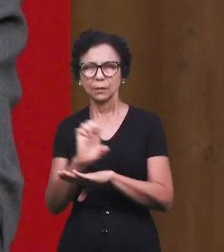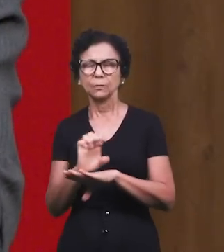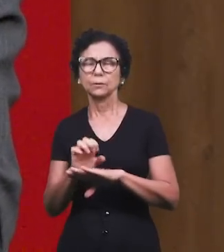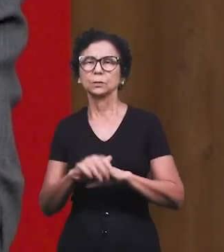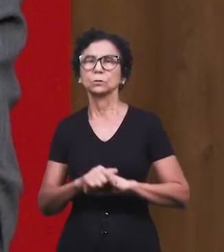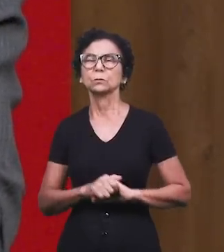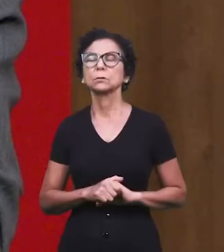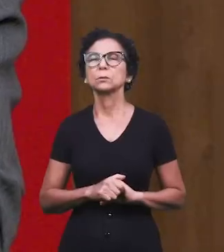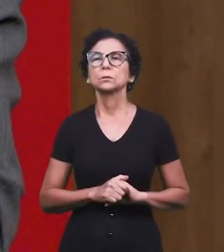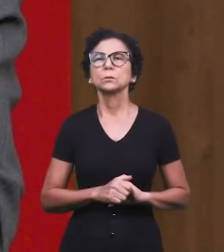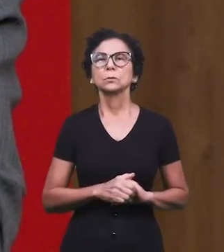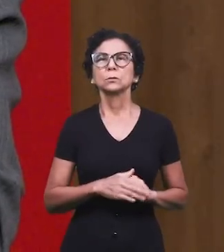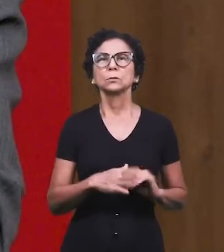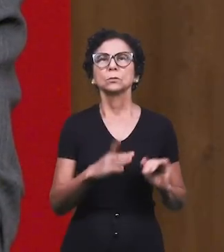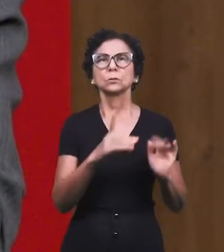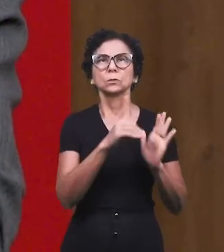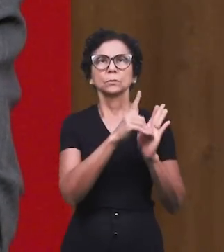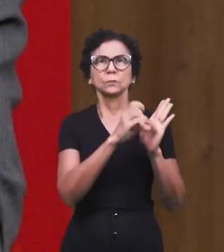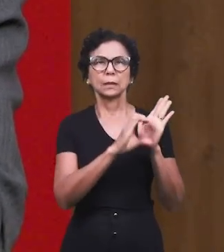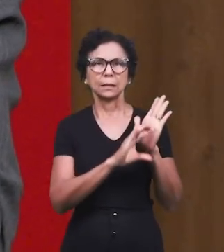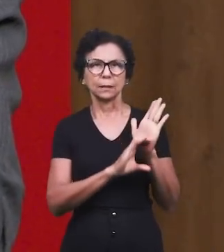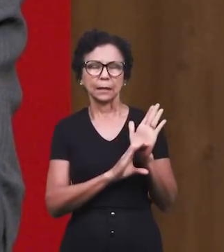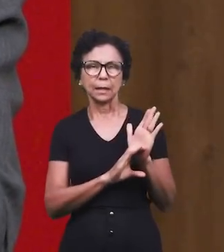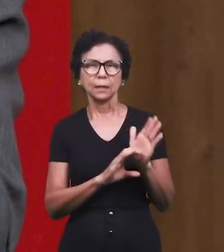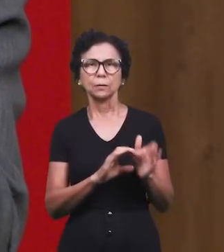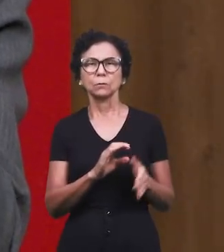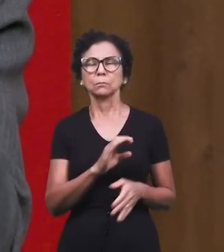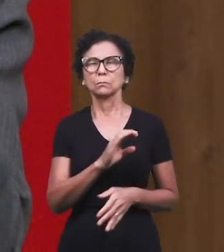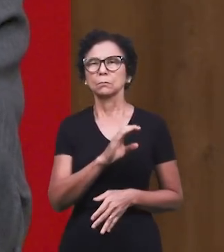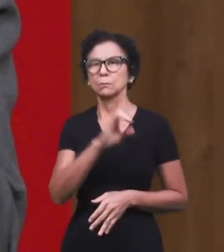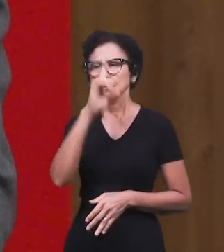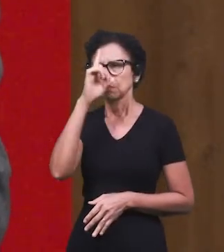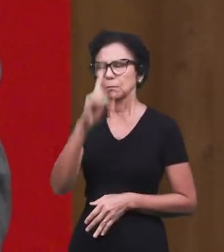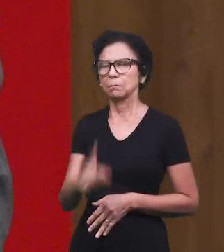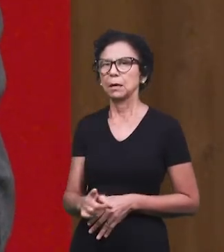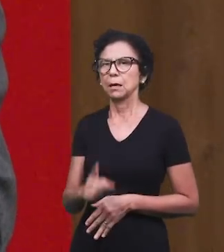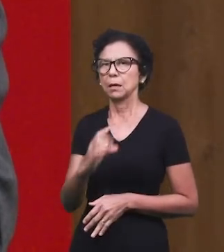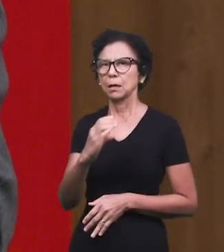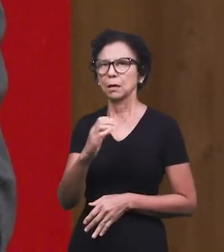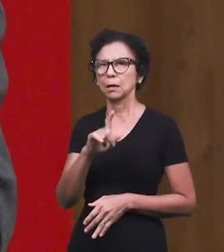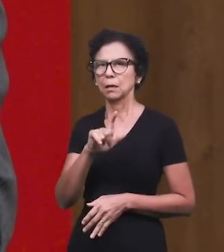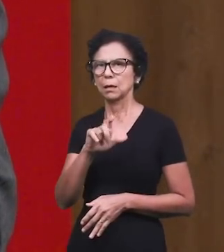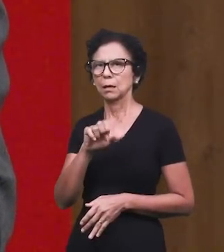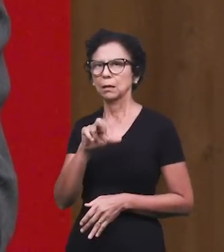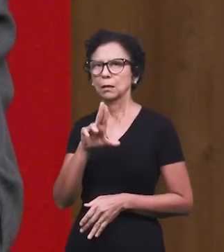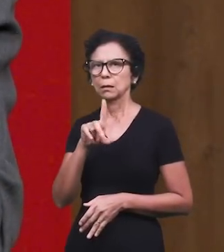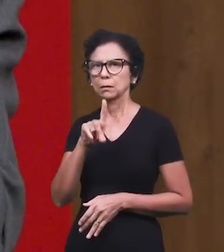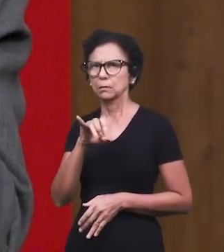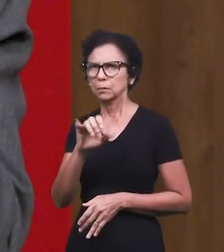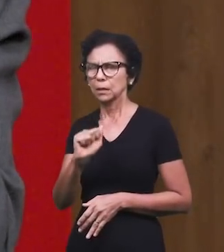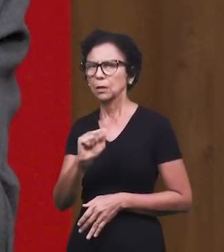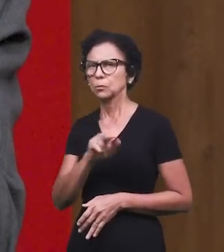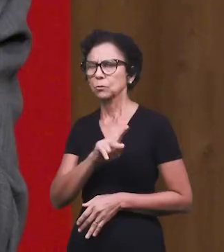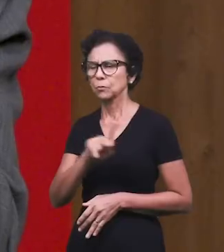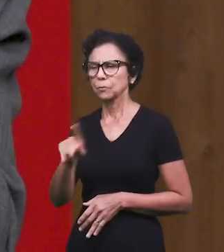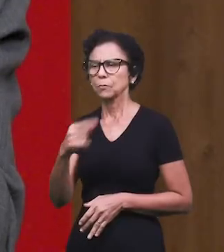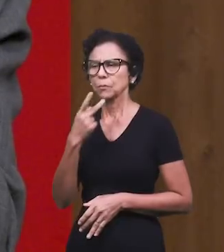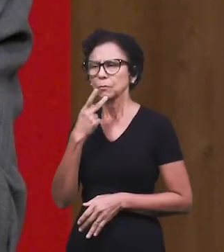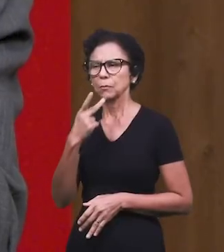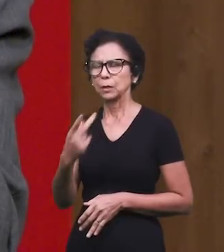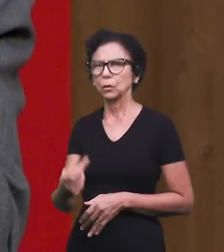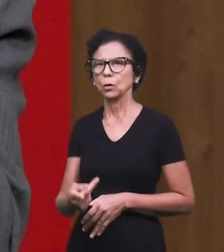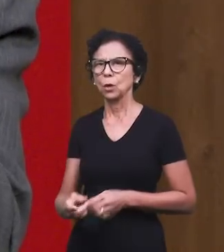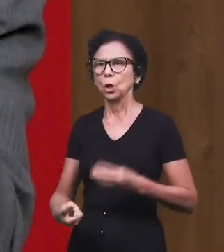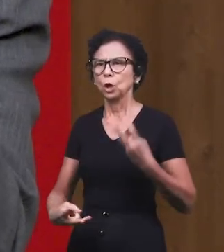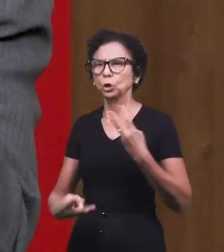Houve um decreto de Cláudio, né? De Cláudio, que os judeus saíssem de Roma, não é? Sim. E tem essa marca ali, não